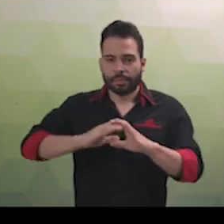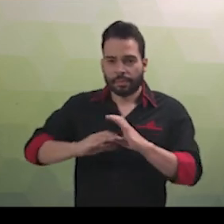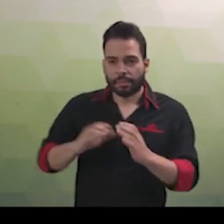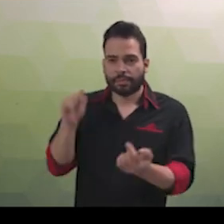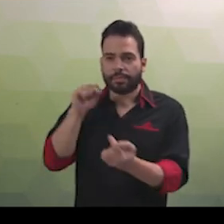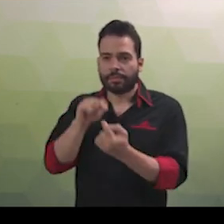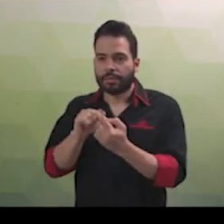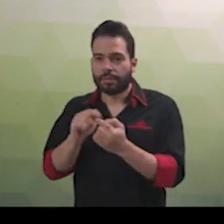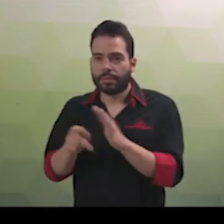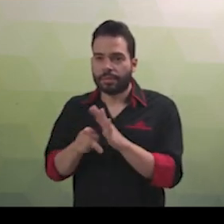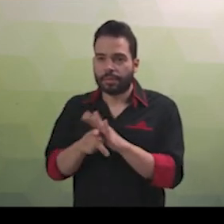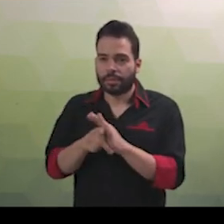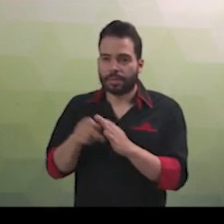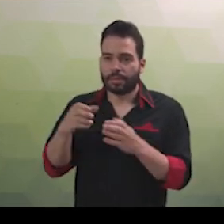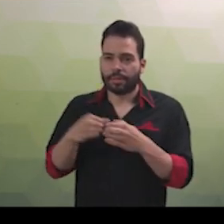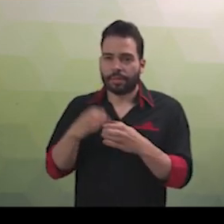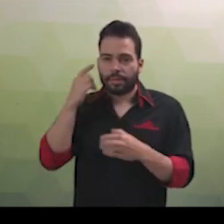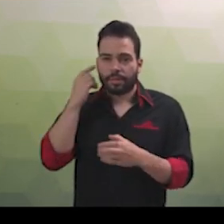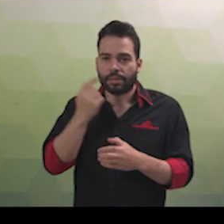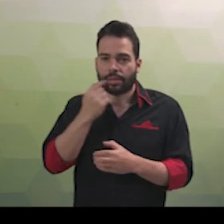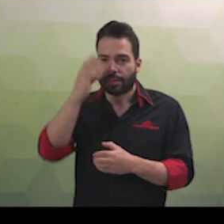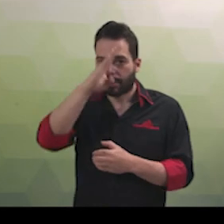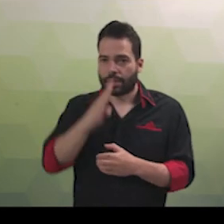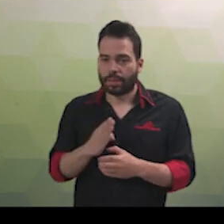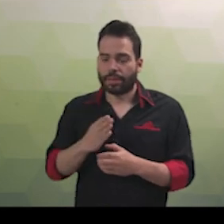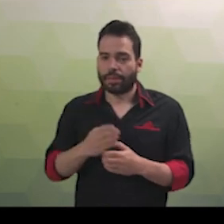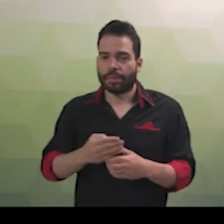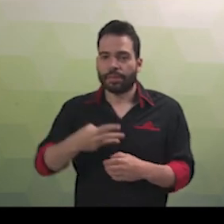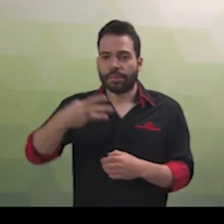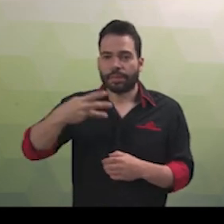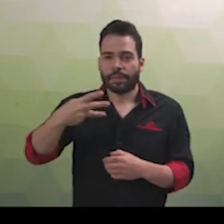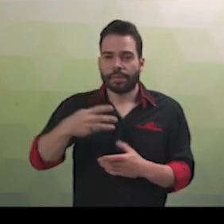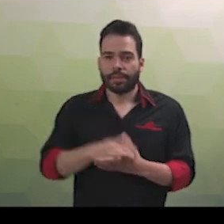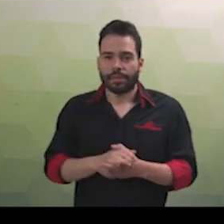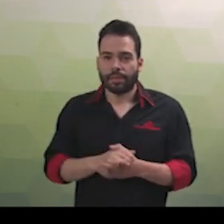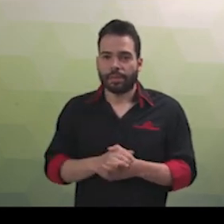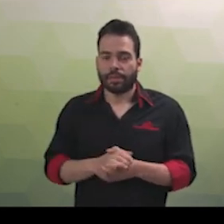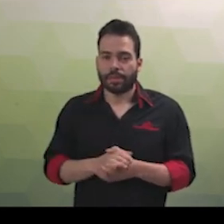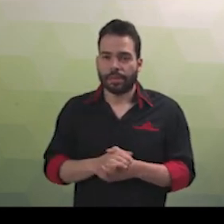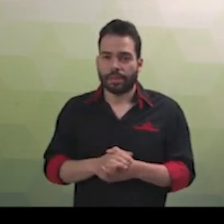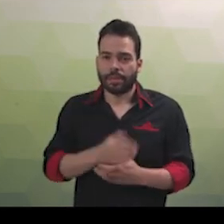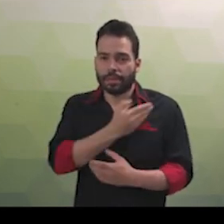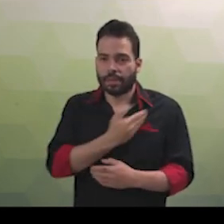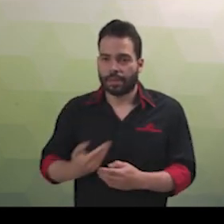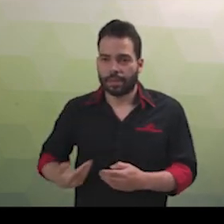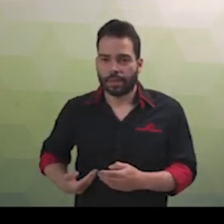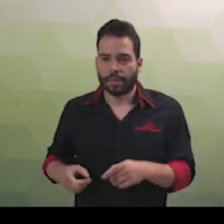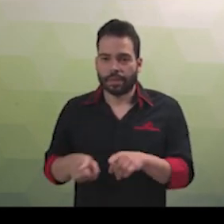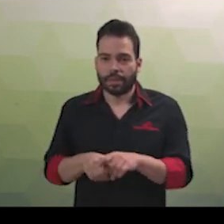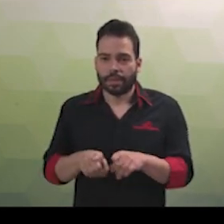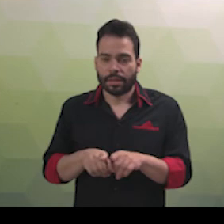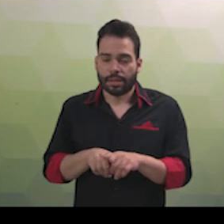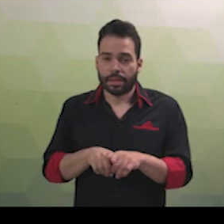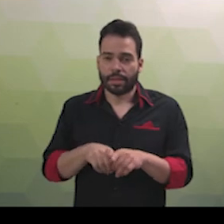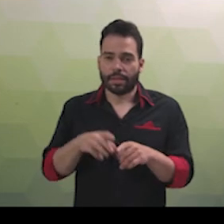de utilização corrente das comunidades surdas do Brasil. Artigo 3º. As instituições